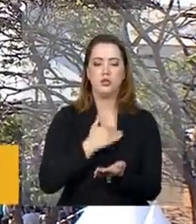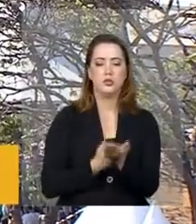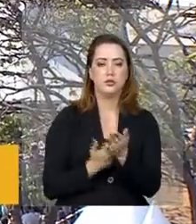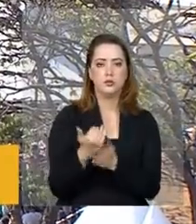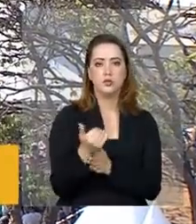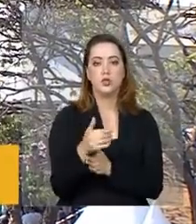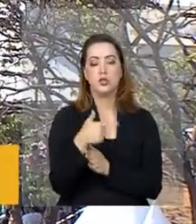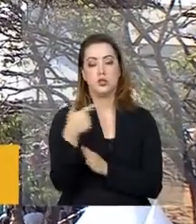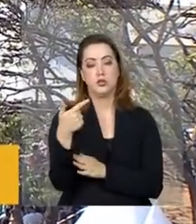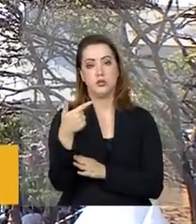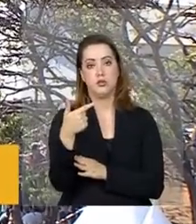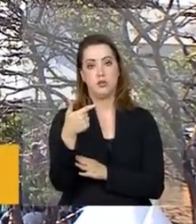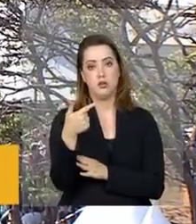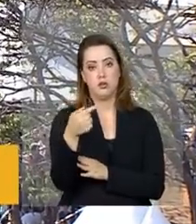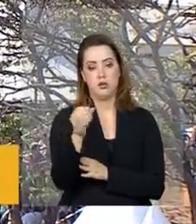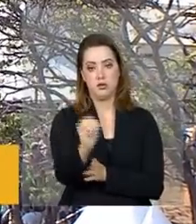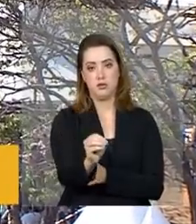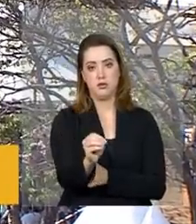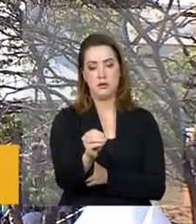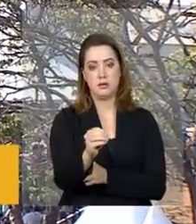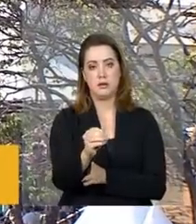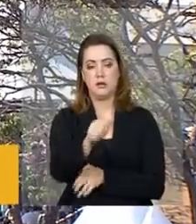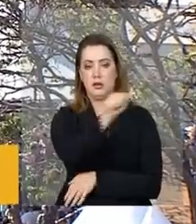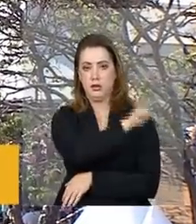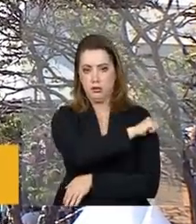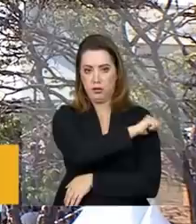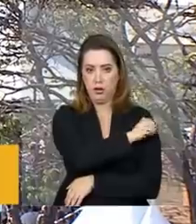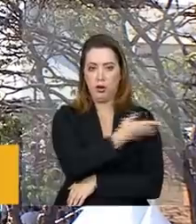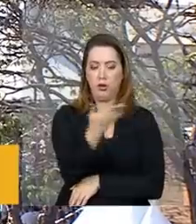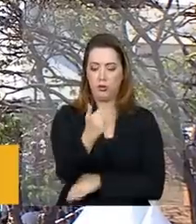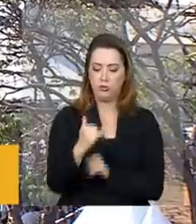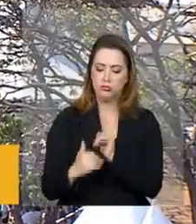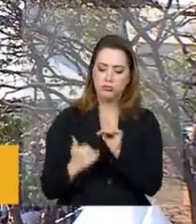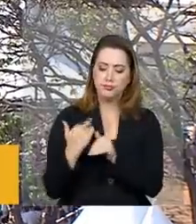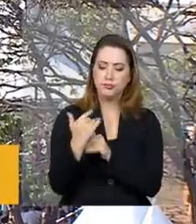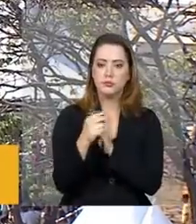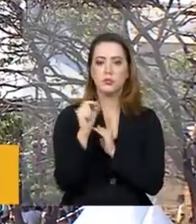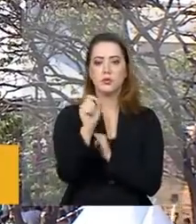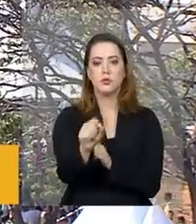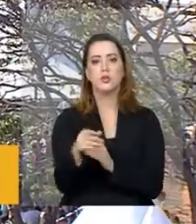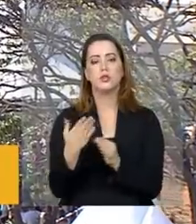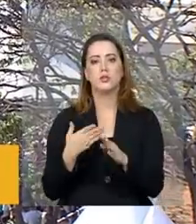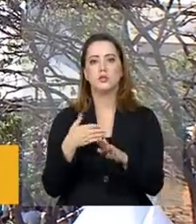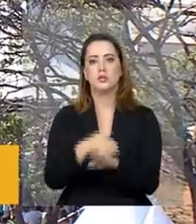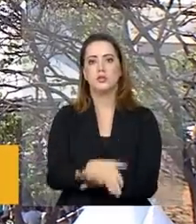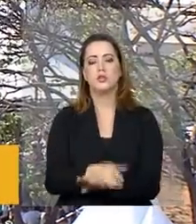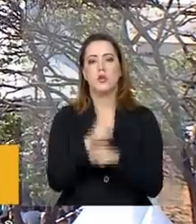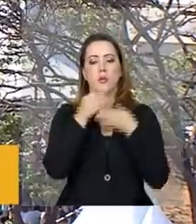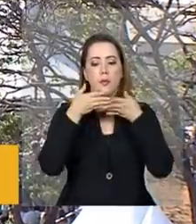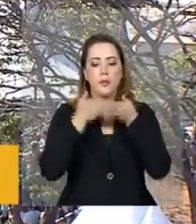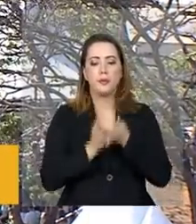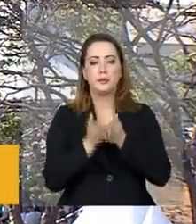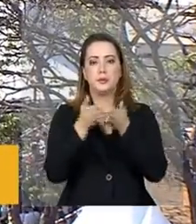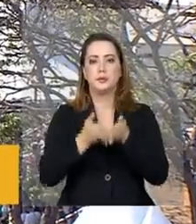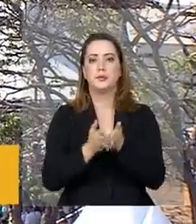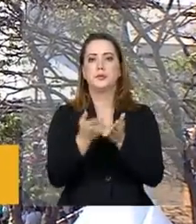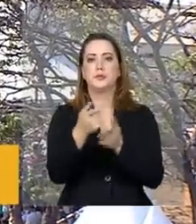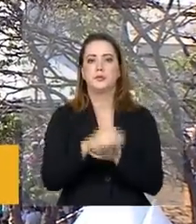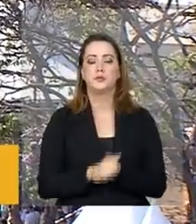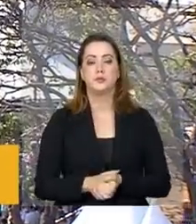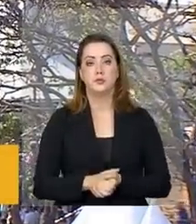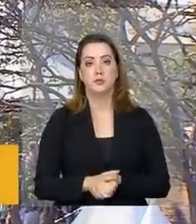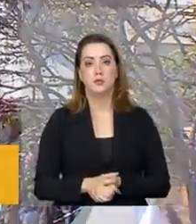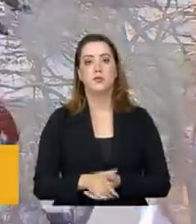70 aspirantes da Escola Naval, representando uma das principais formas de ingresso na Marinha. A